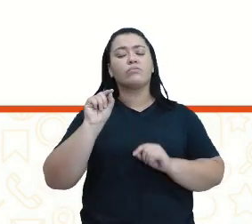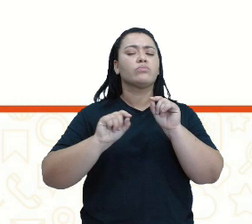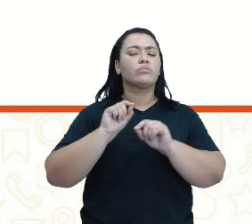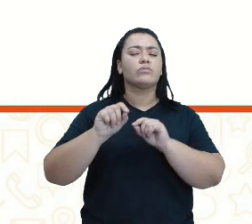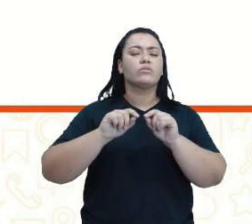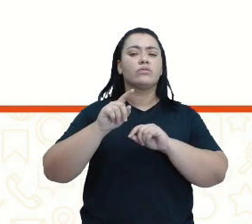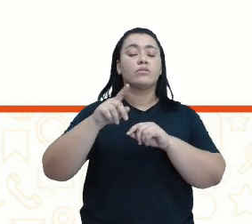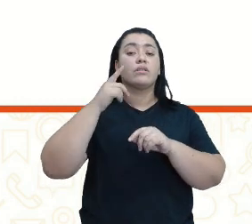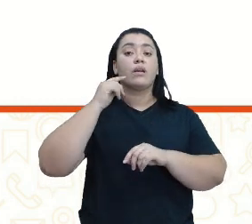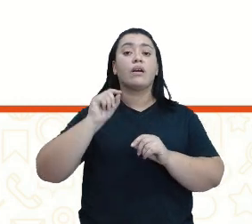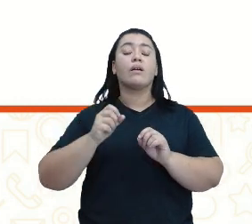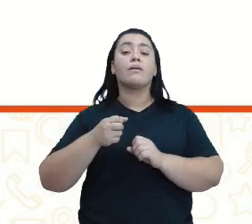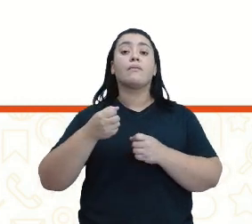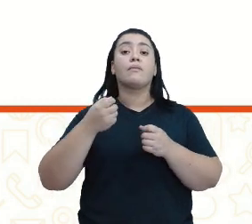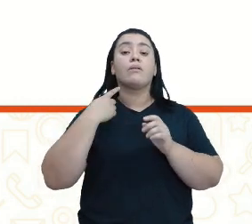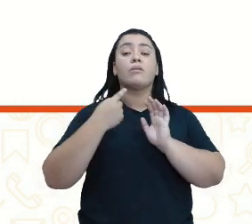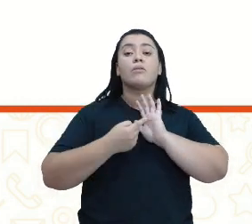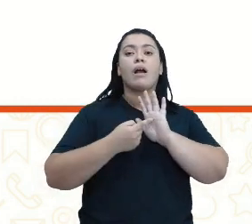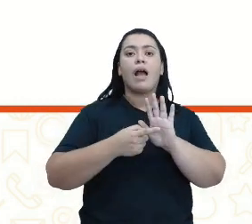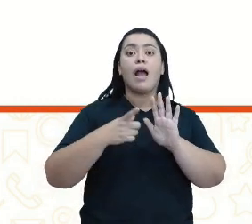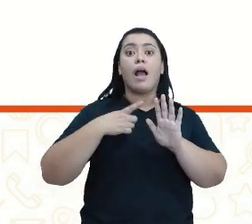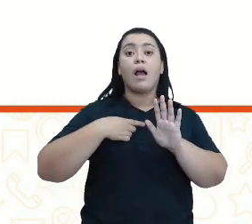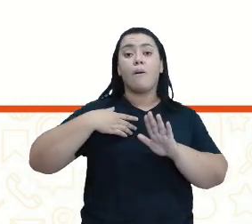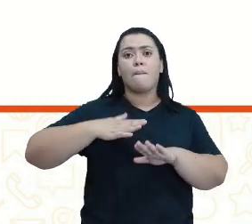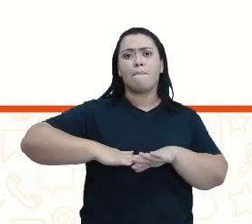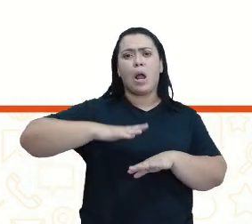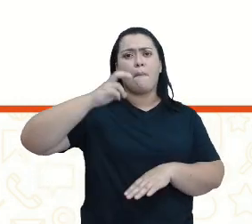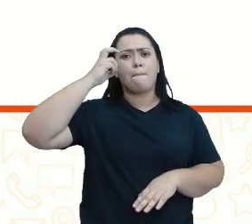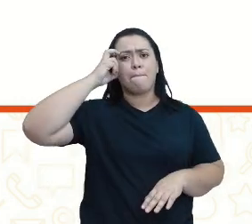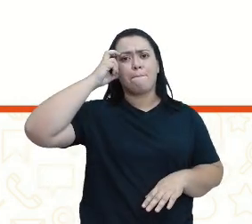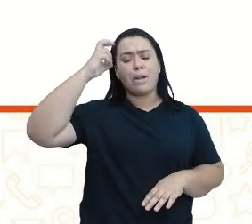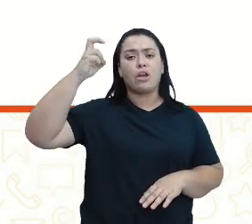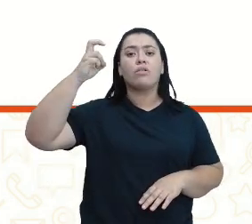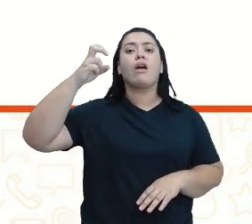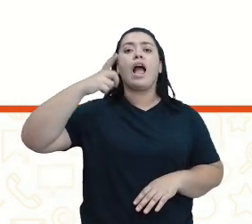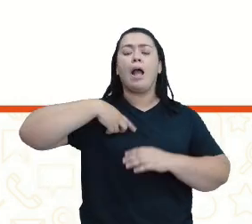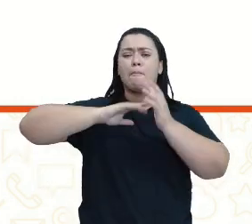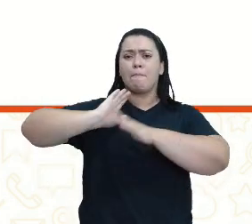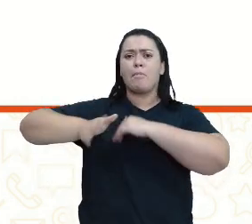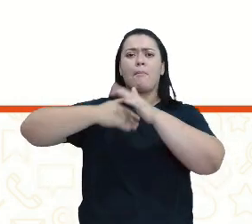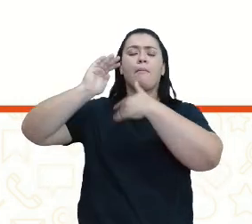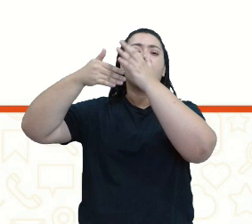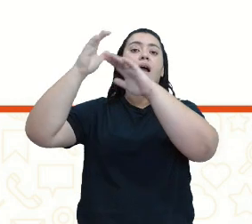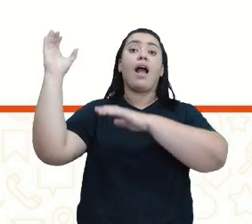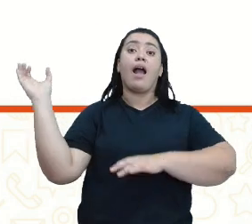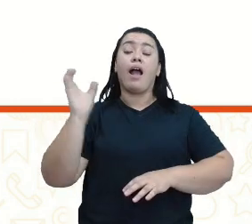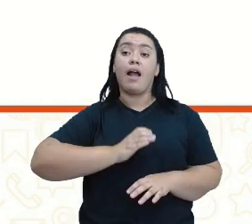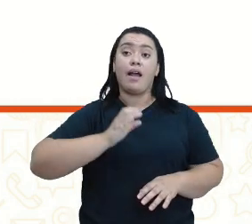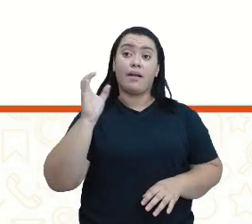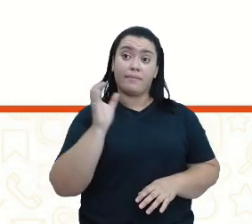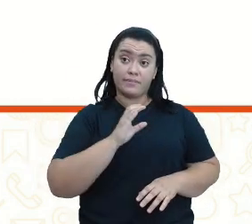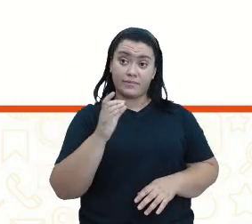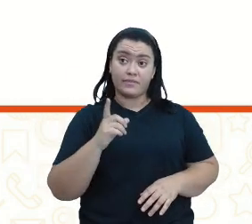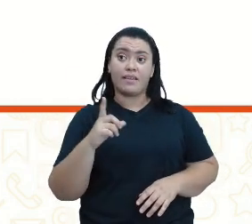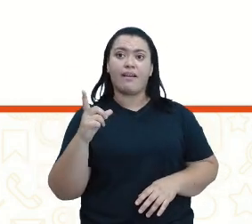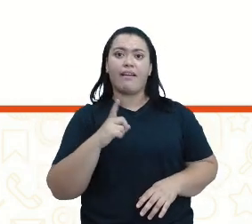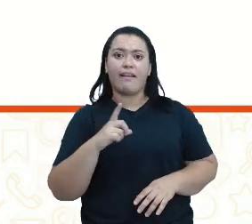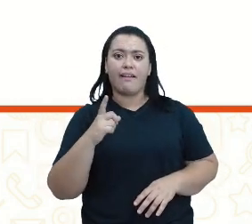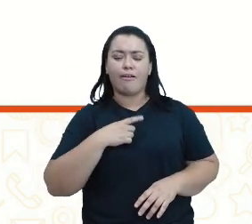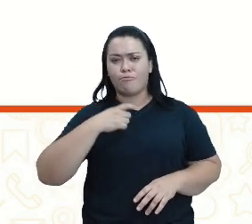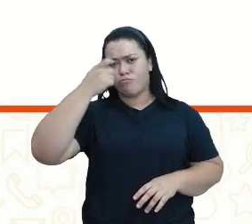alto nível de inteligência e indica desenvolvimento acelerado das